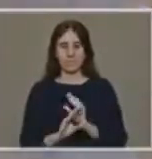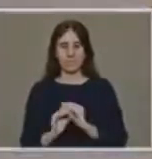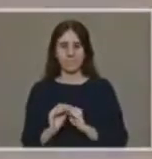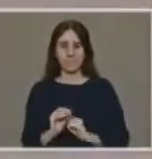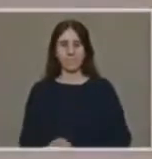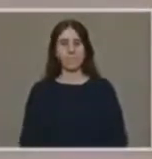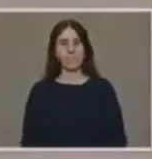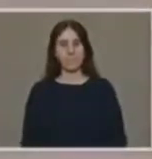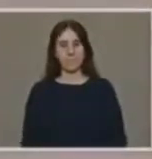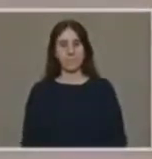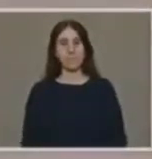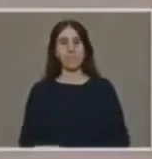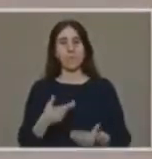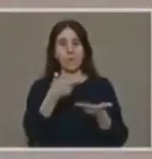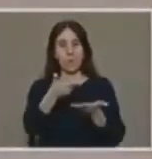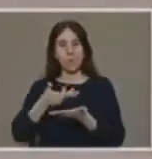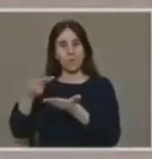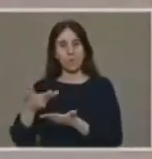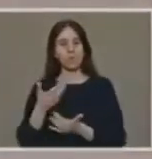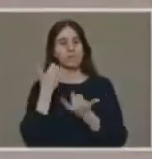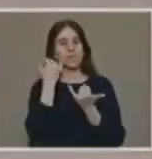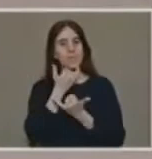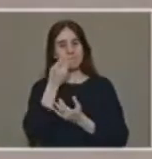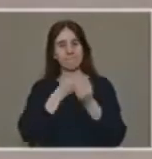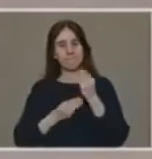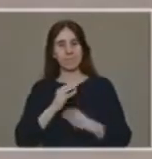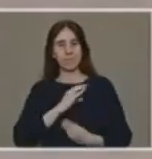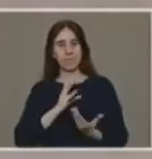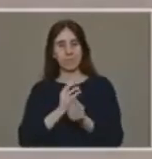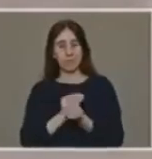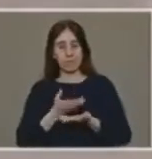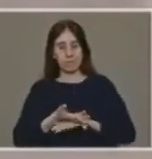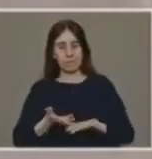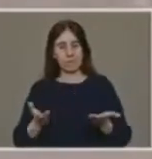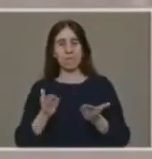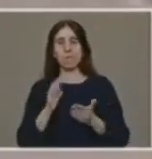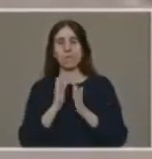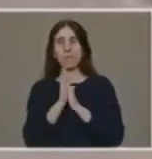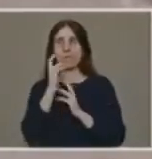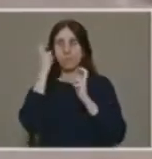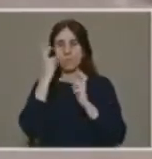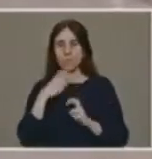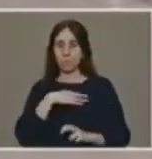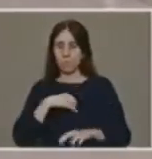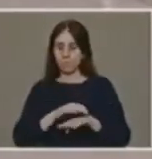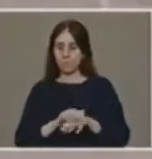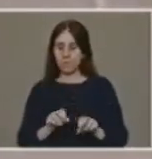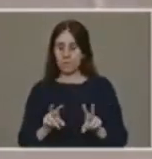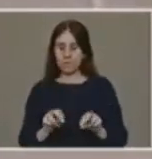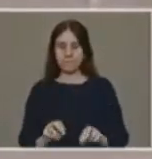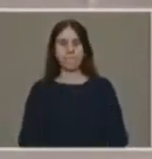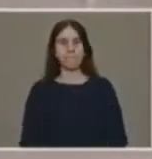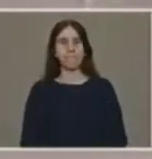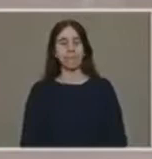Felizes os convidados para a ceia do Senhor. Eis o Cordeiro de Deus que tira o pecado do mundo. Senhor, eu não só digo